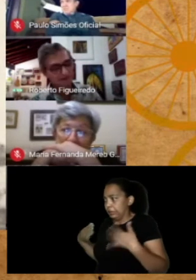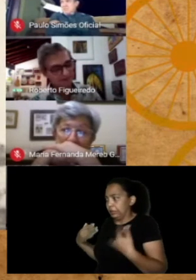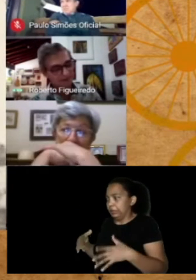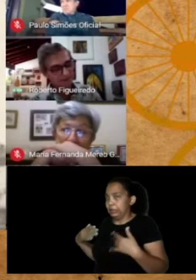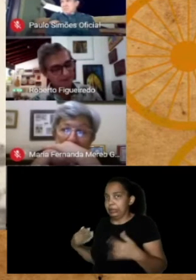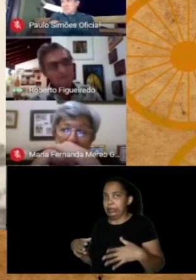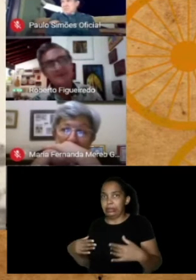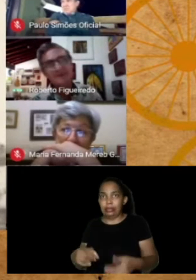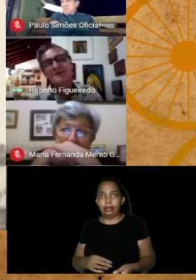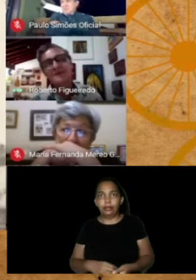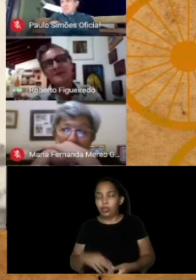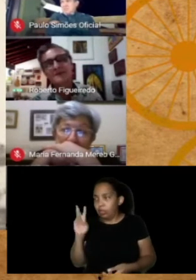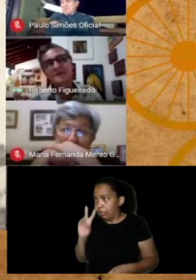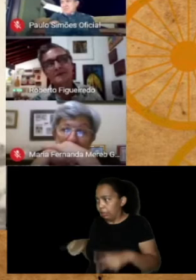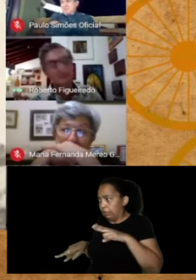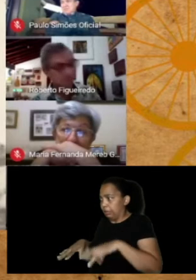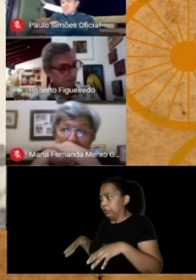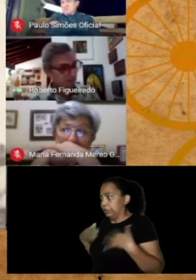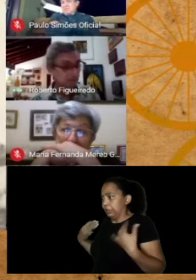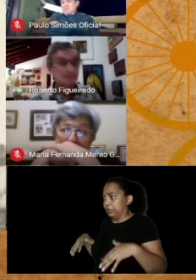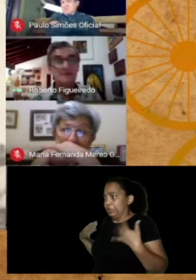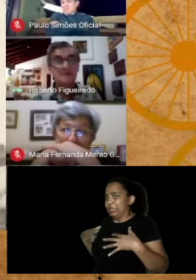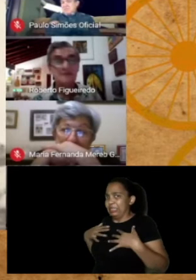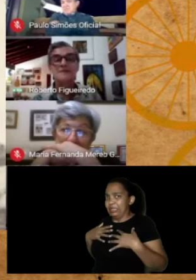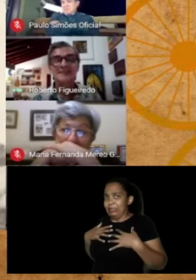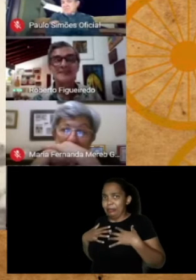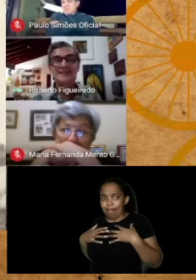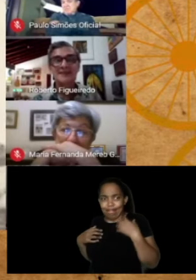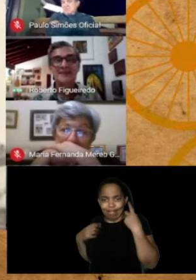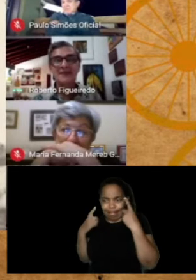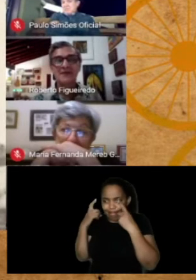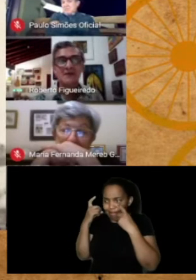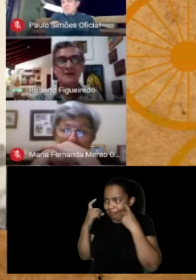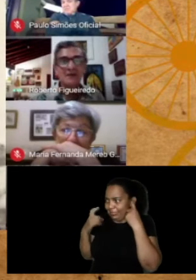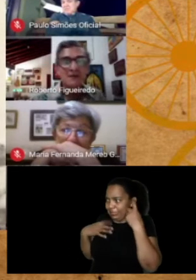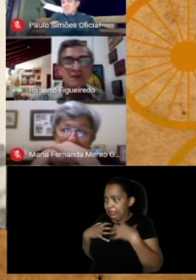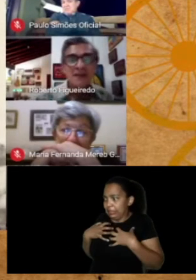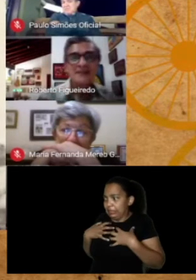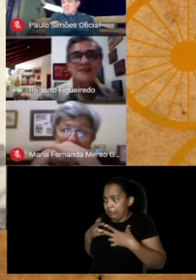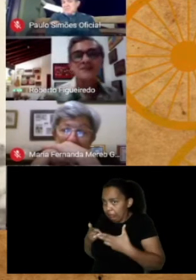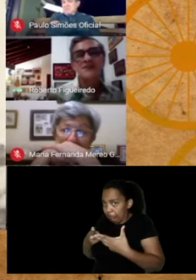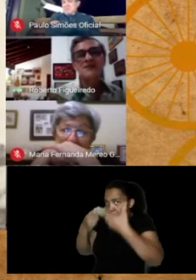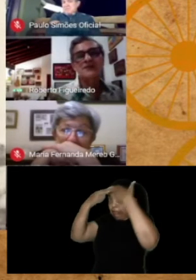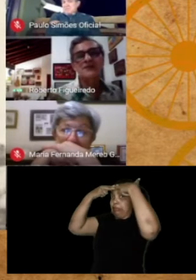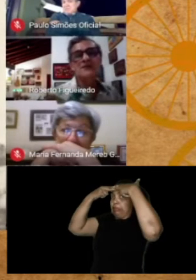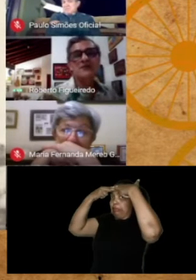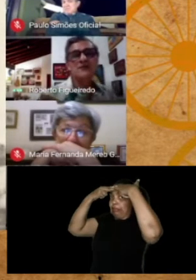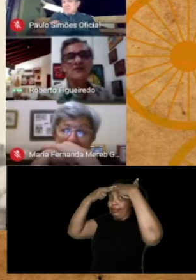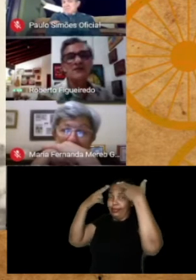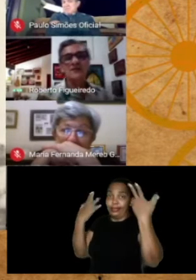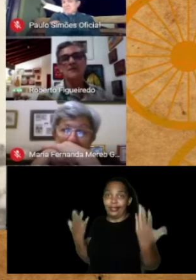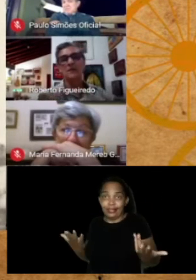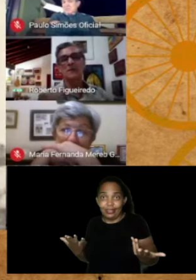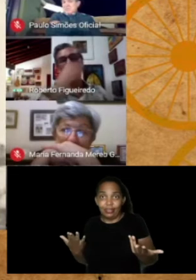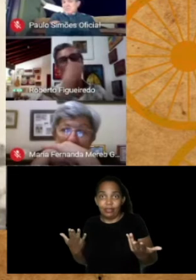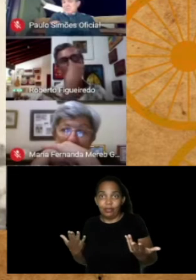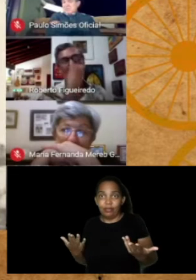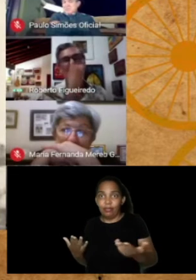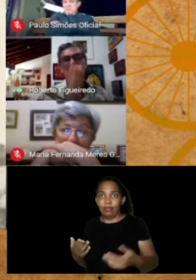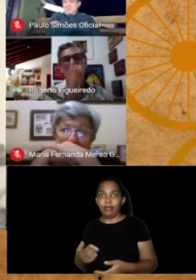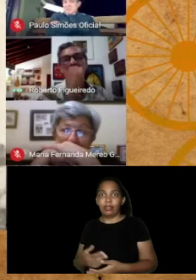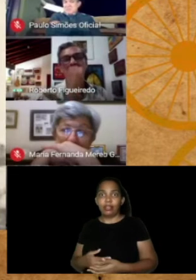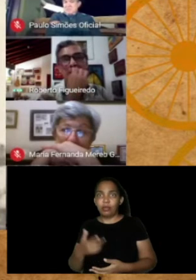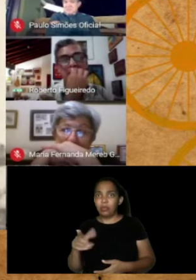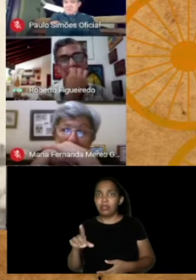o cunhado dele viu aquilo e ficou tão assim, traumatizado com aquilo, que ele entrou no